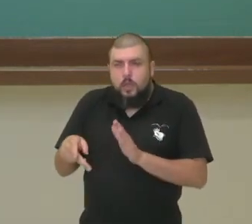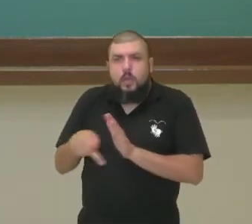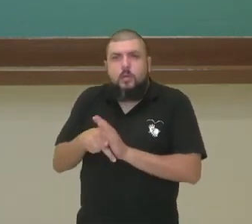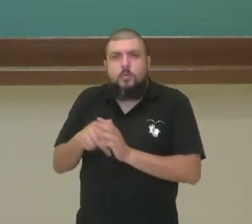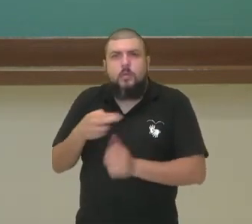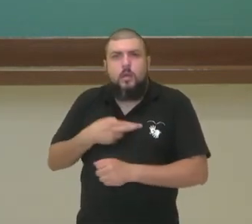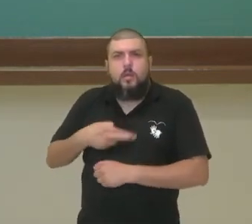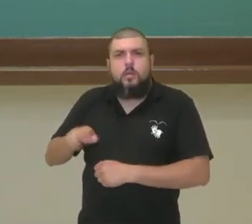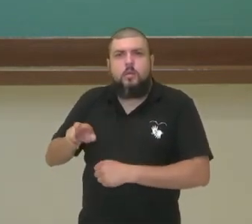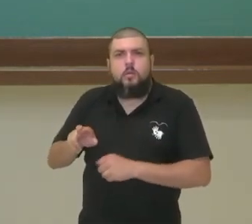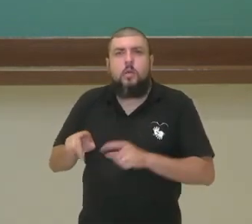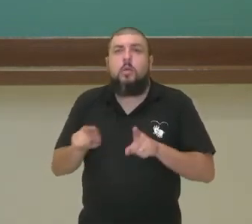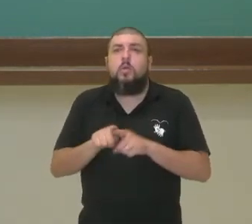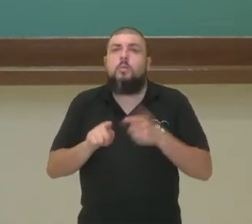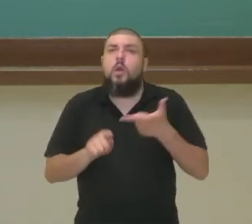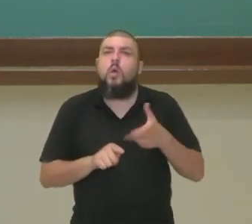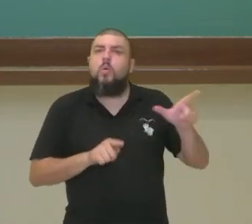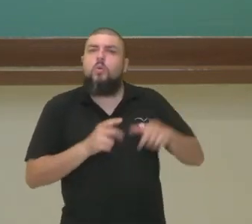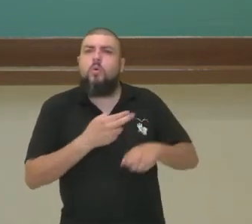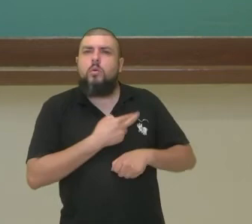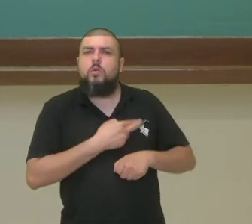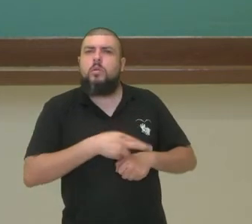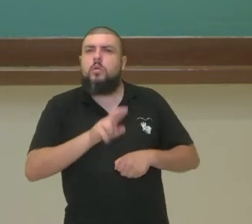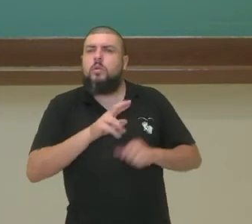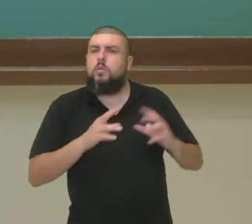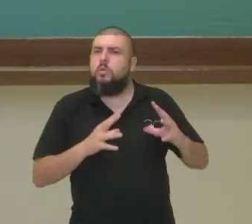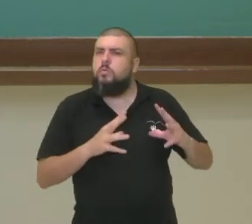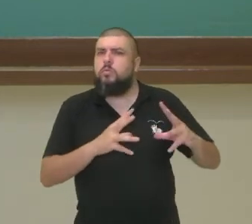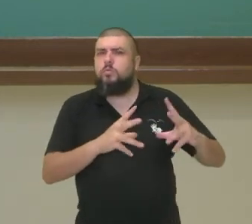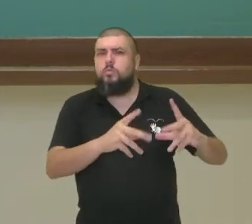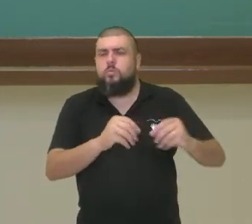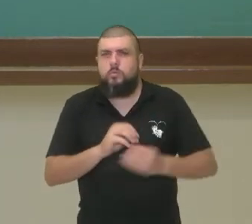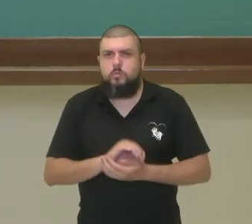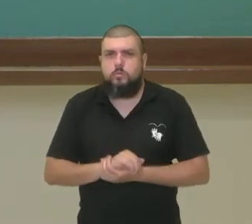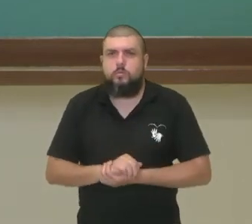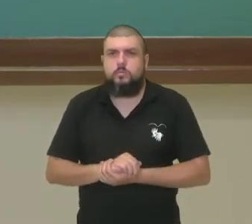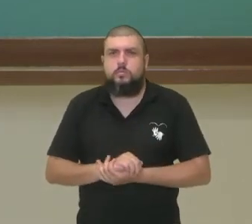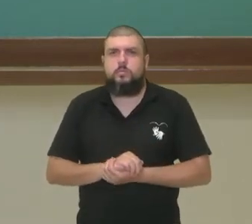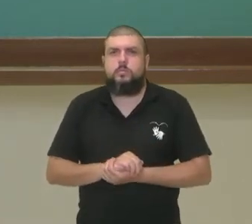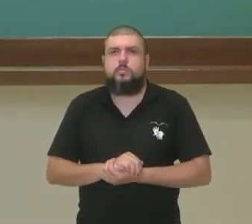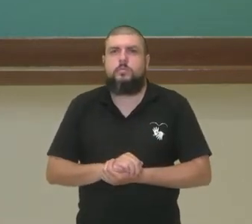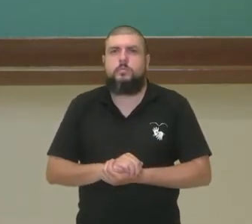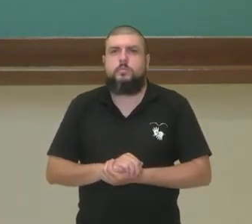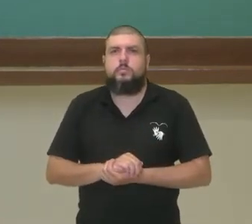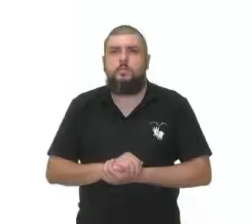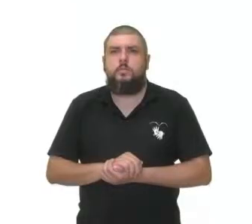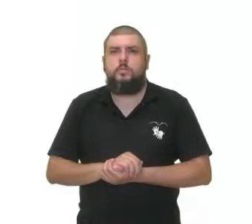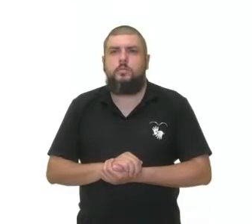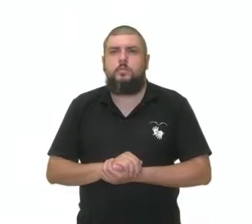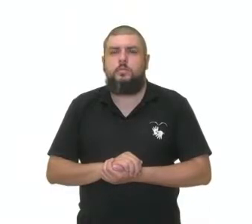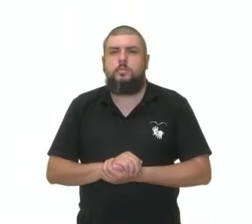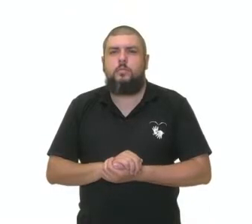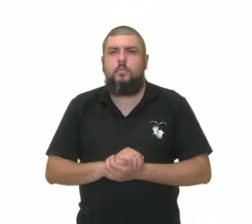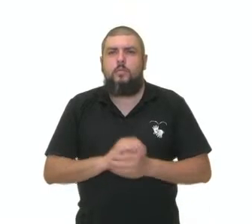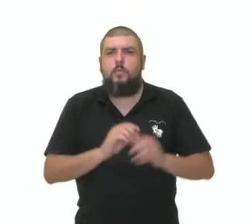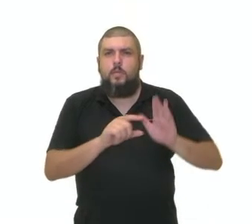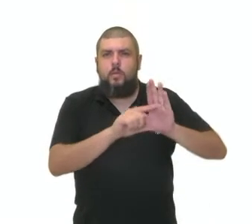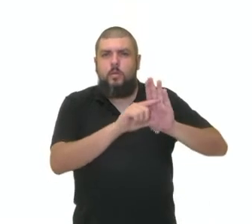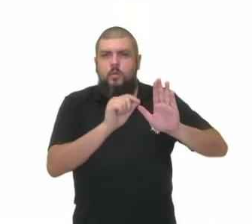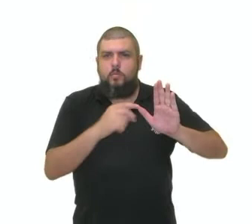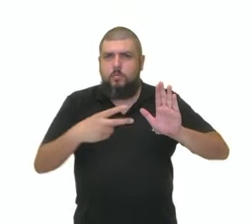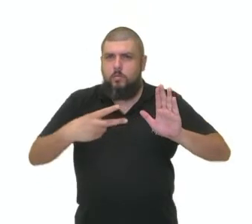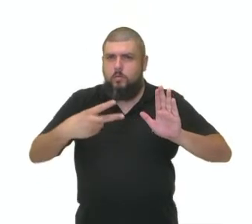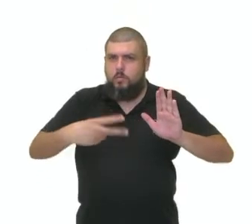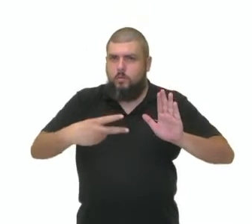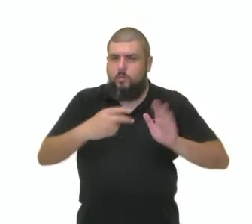de todos os brasileiros, inclusive a liberdade de não ter religião nenhuma. No artigo 2º, diz o seguinte, no